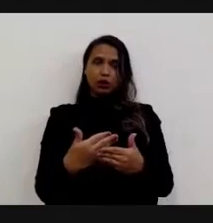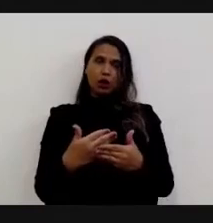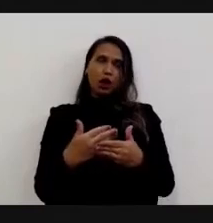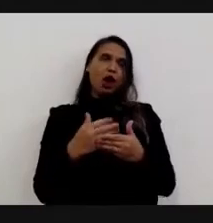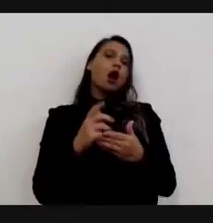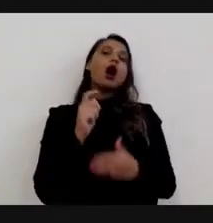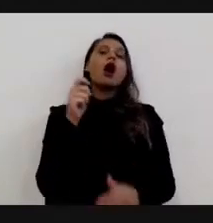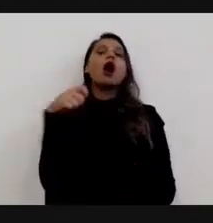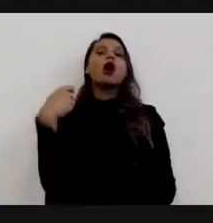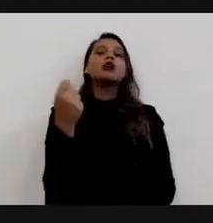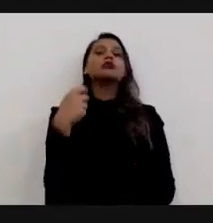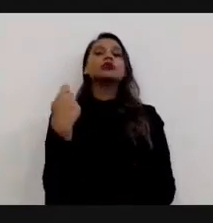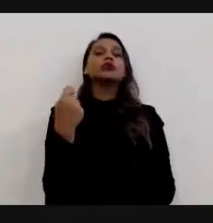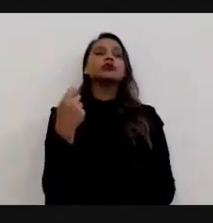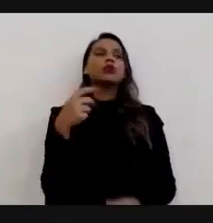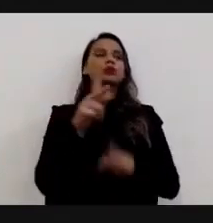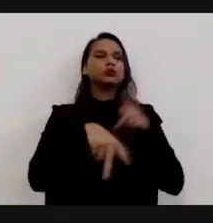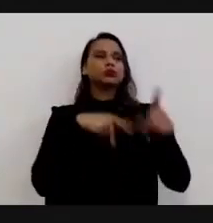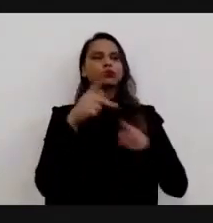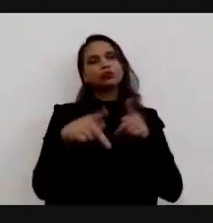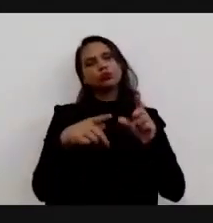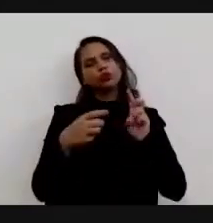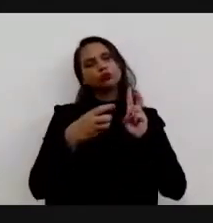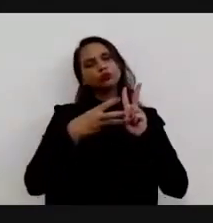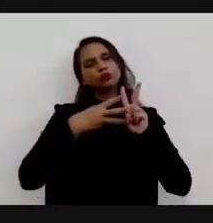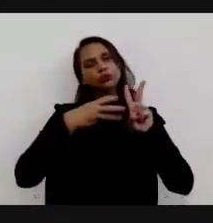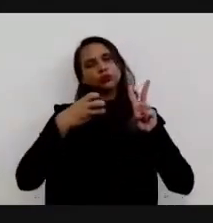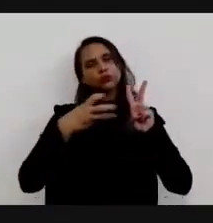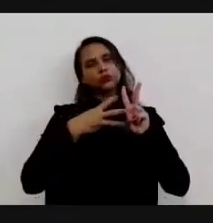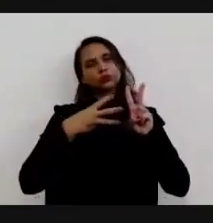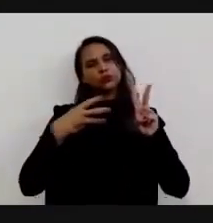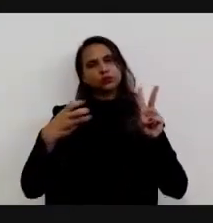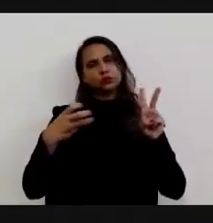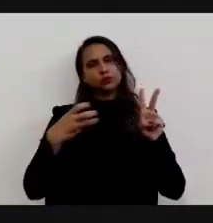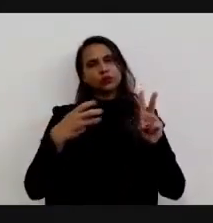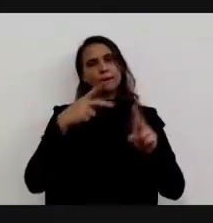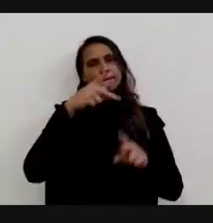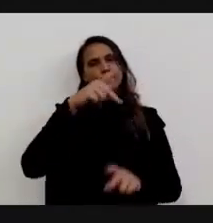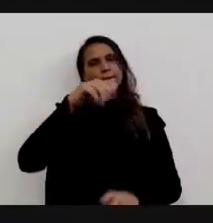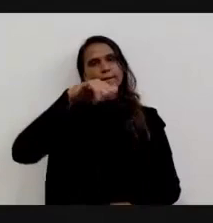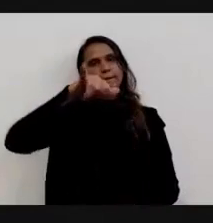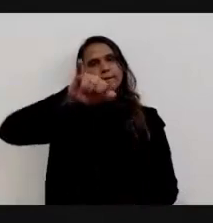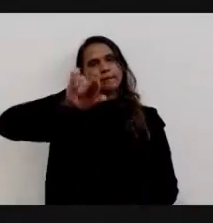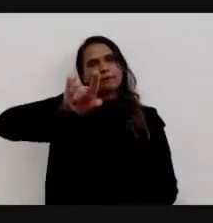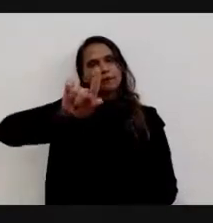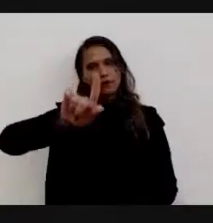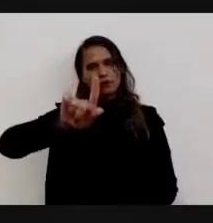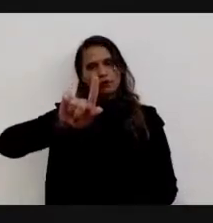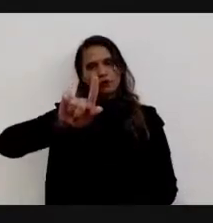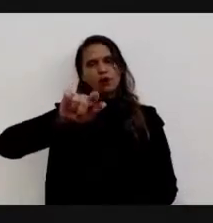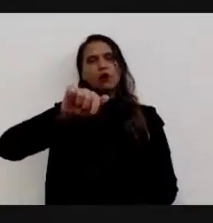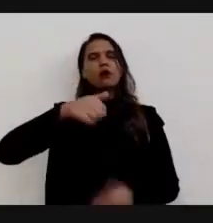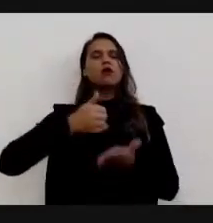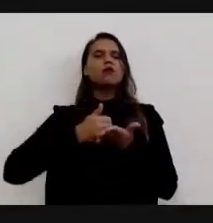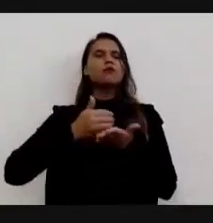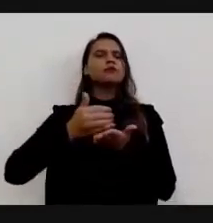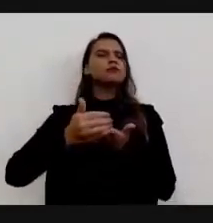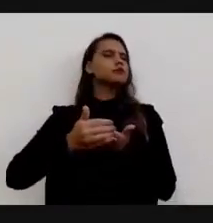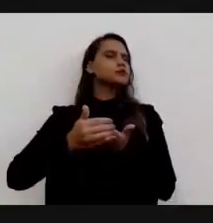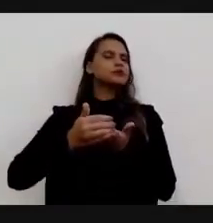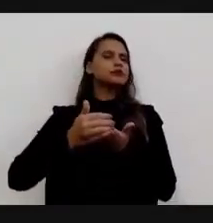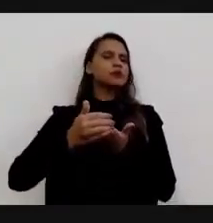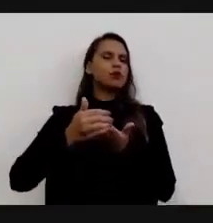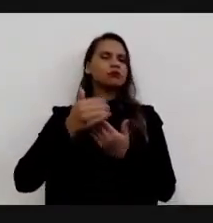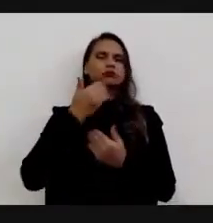Povos Indígenas brasileiros, a PIB, ingressou com uma ação no